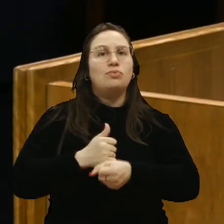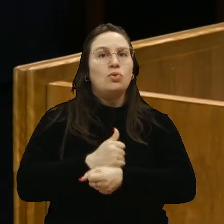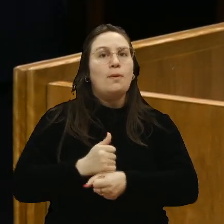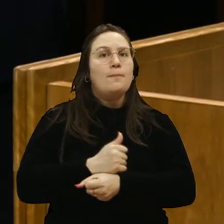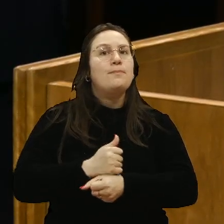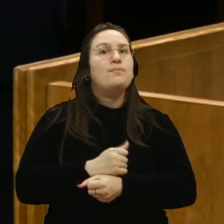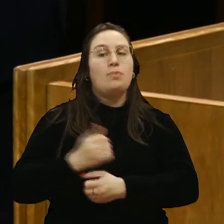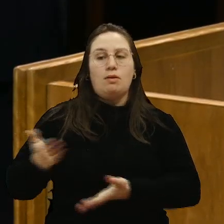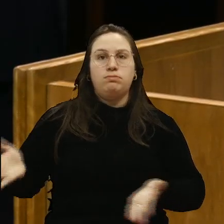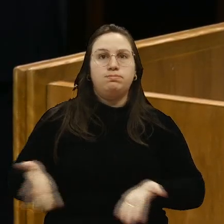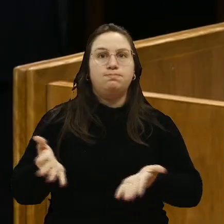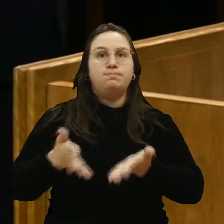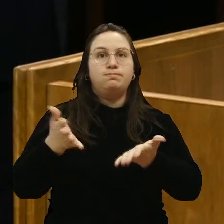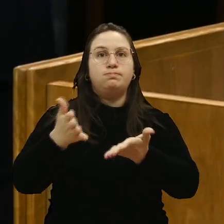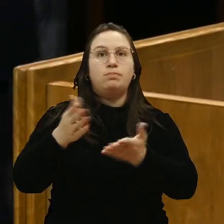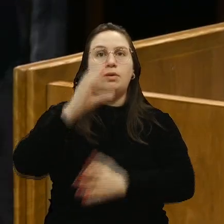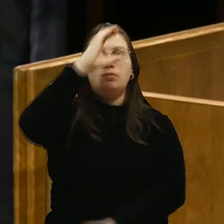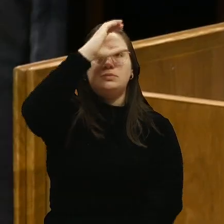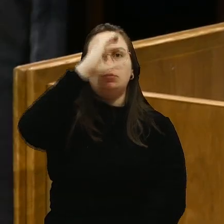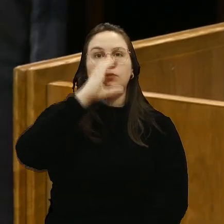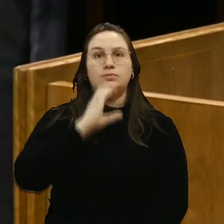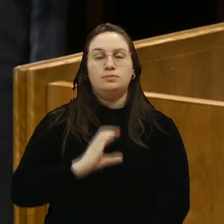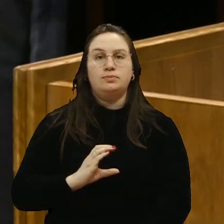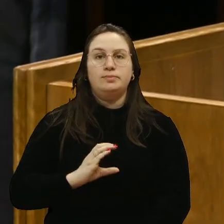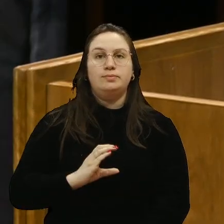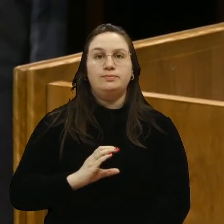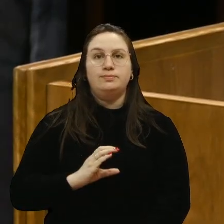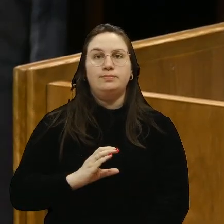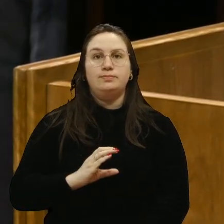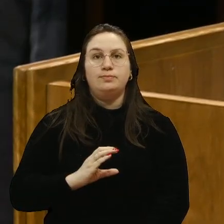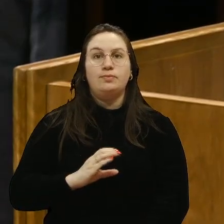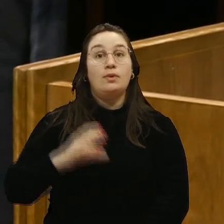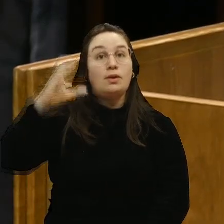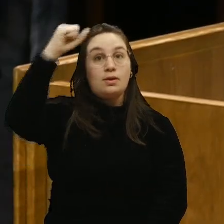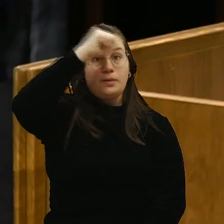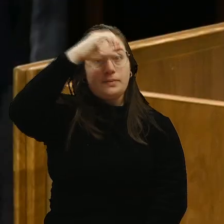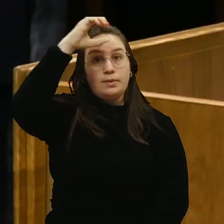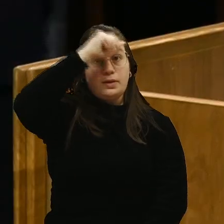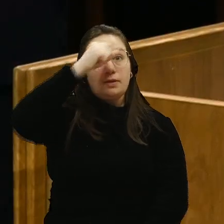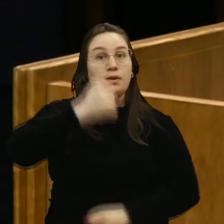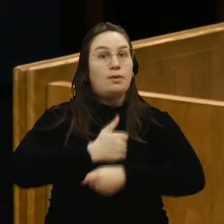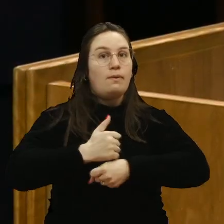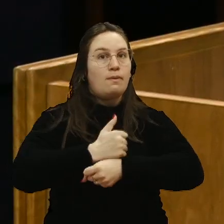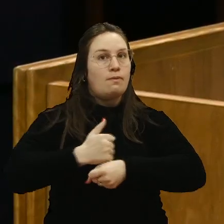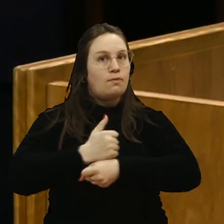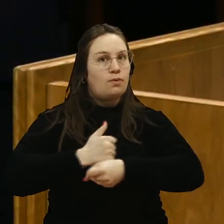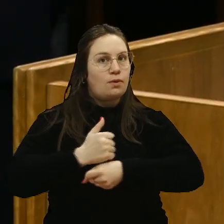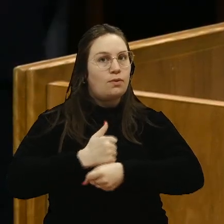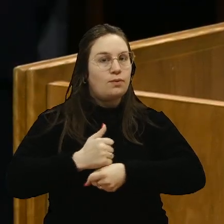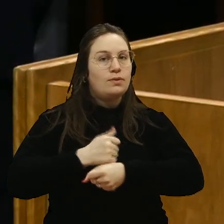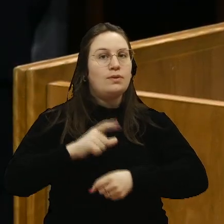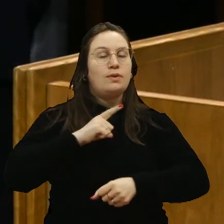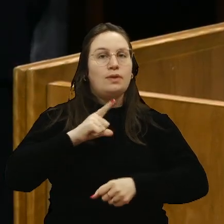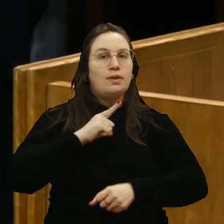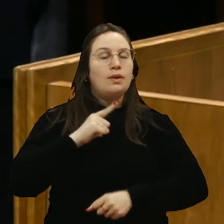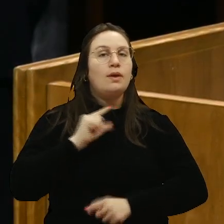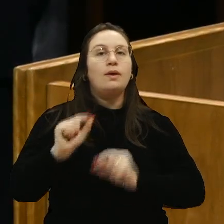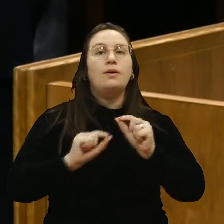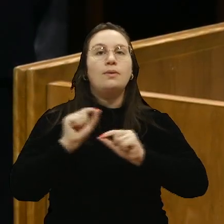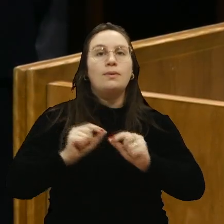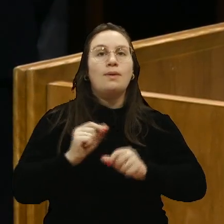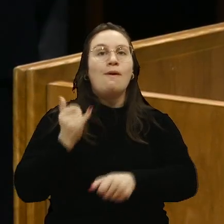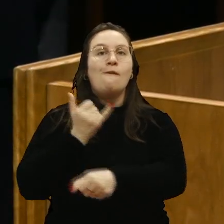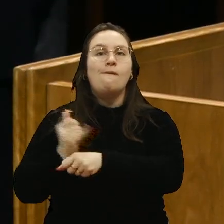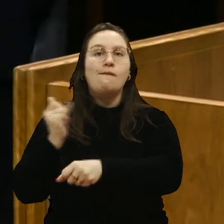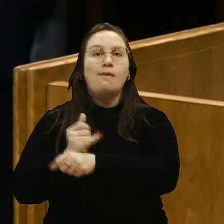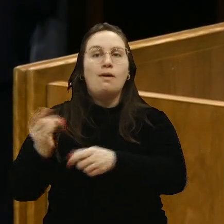de promoção da cidadania. A aprendizagem profissional constitui uma das principais